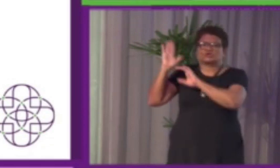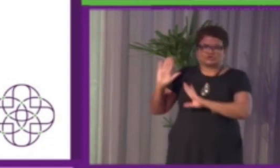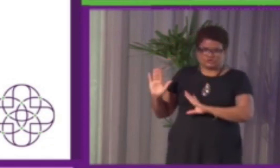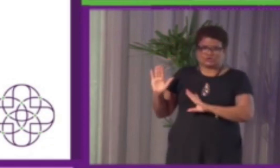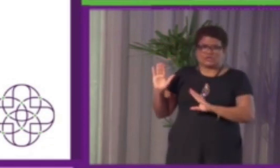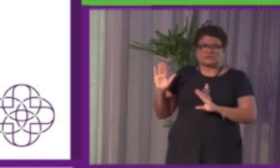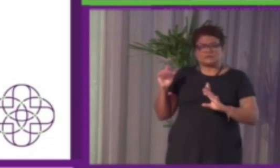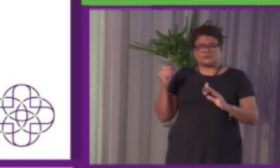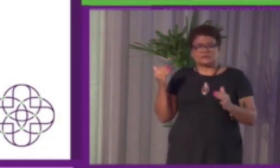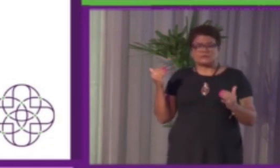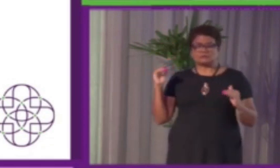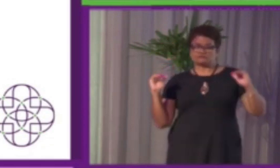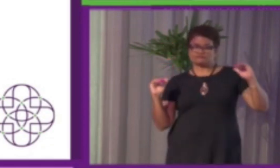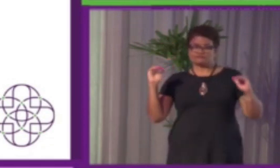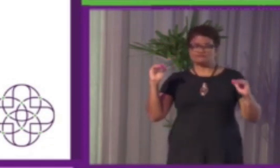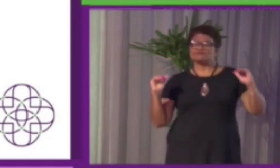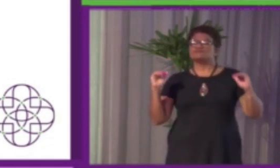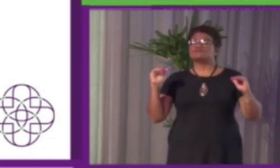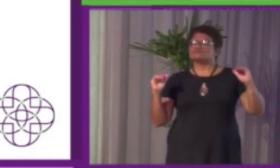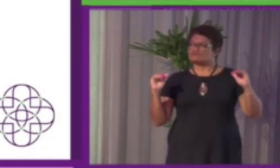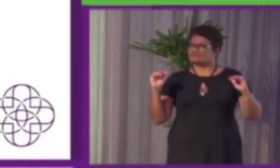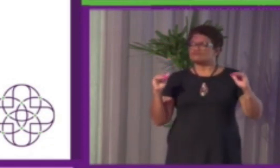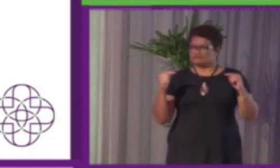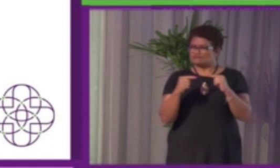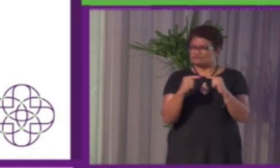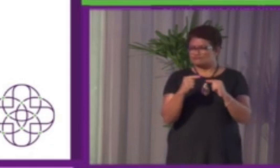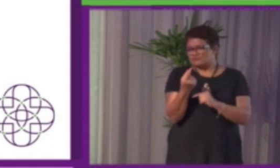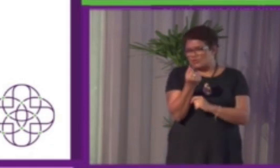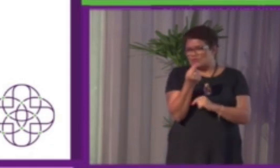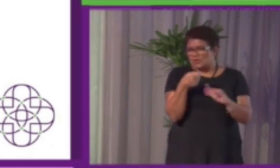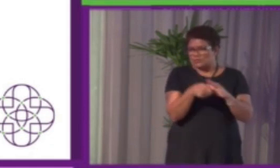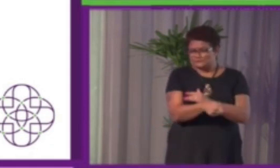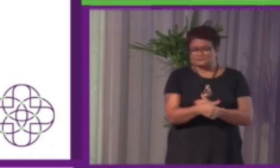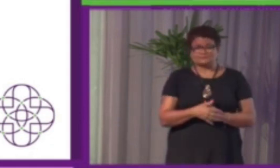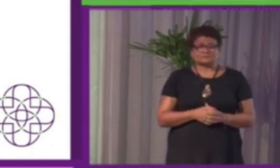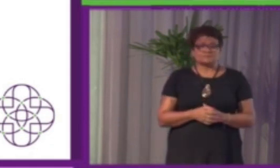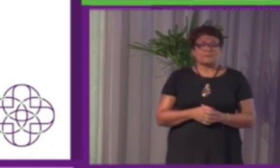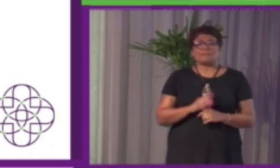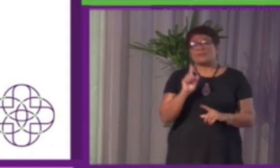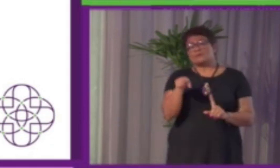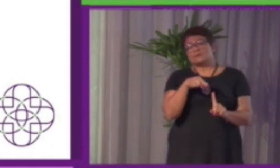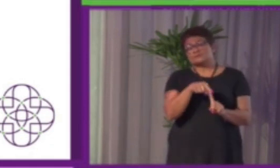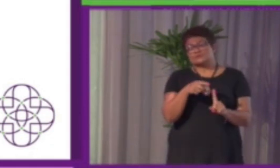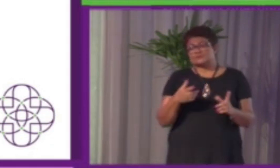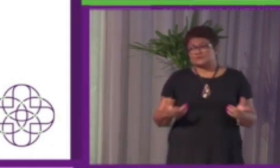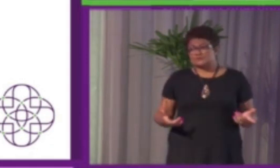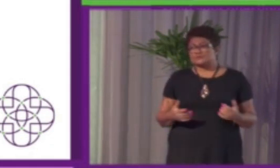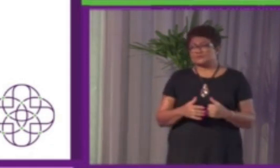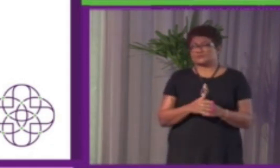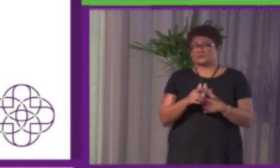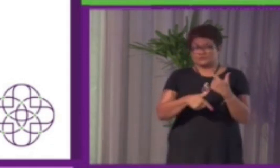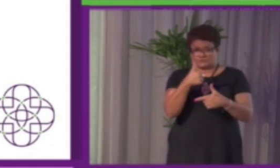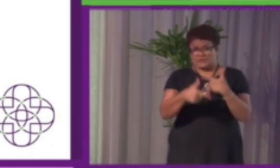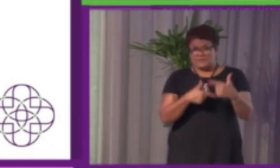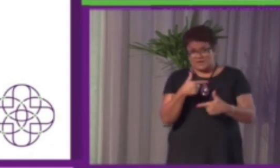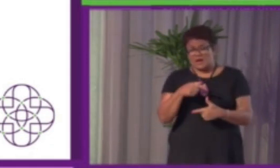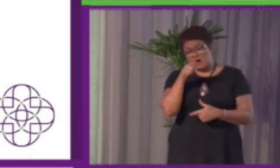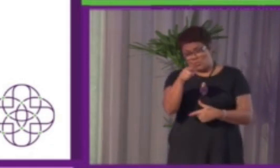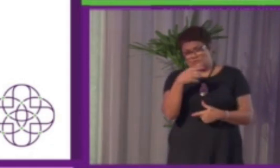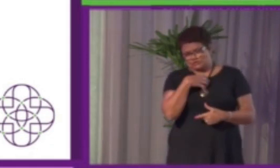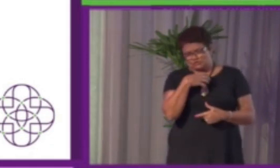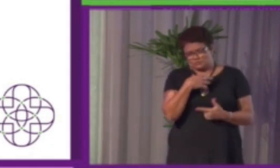que foi investido. Tá? Então, é isso. Então, o objetivo, então, de se trabalhar com esse tipo de limiar é